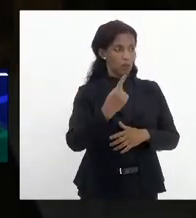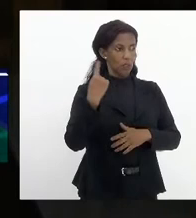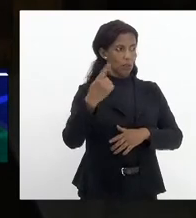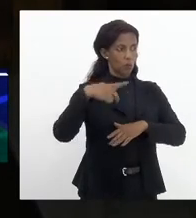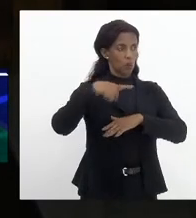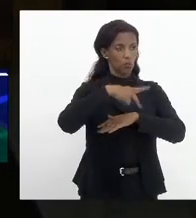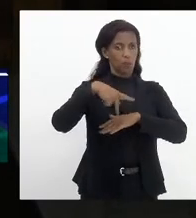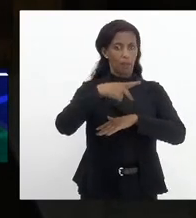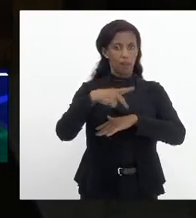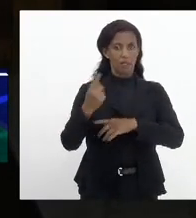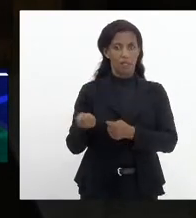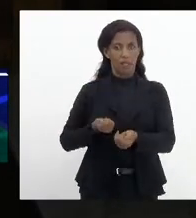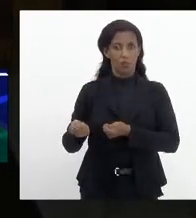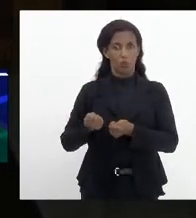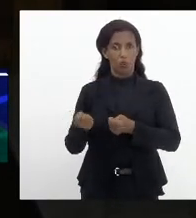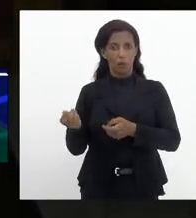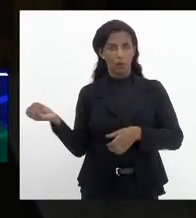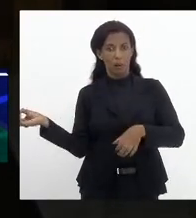na economia